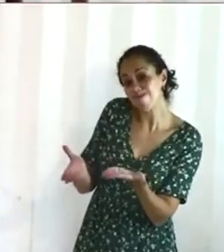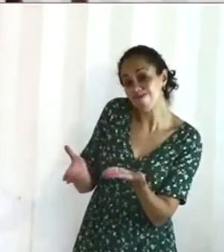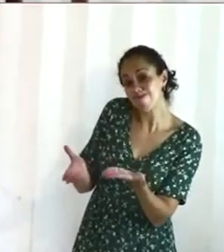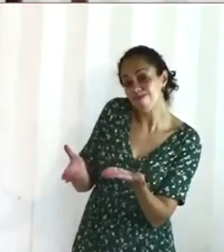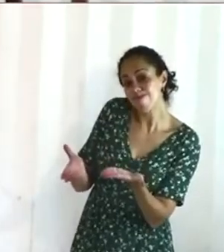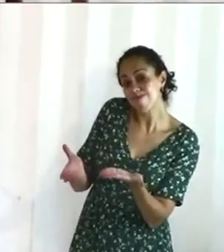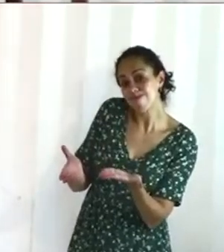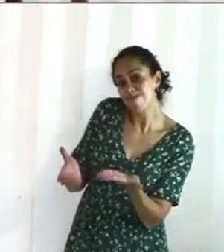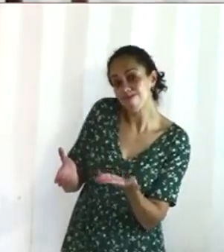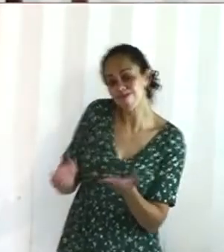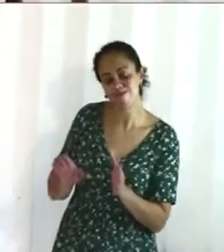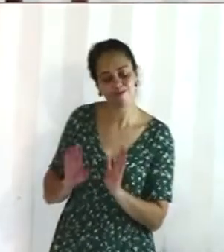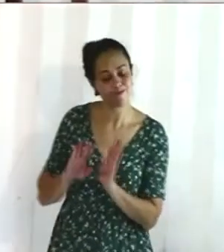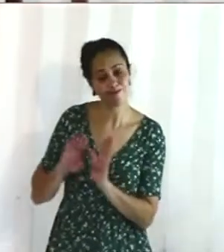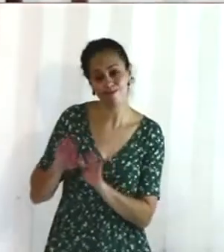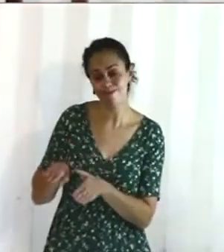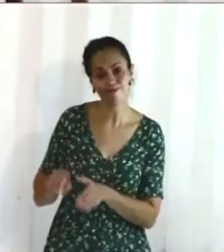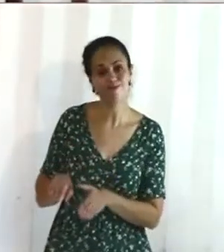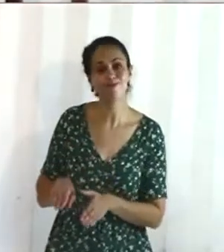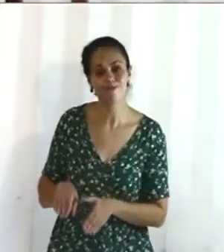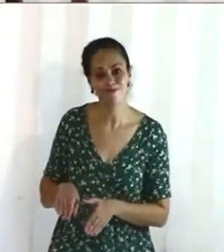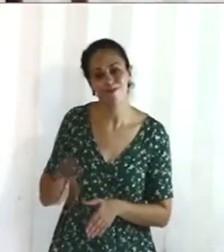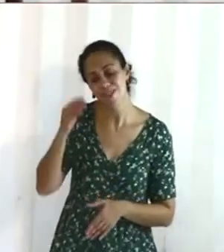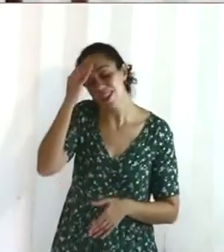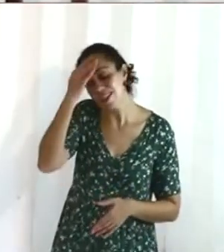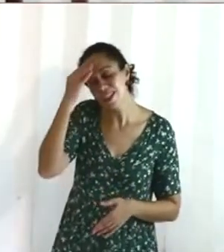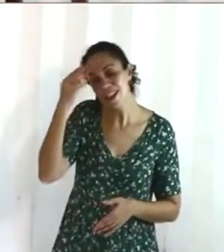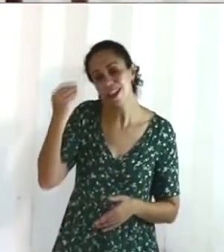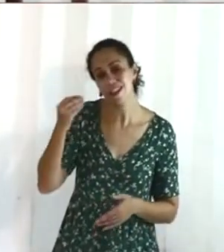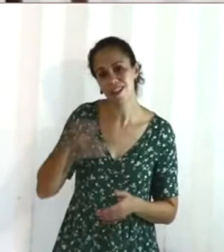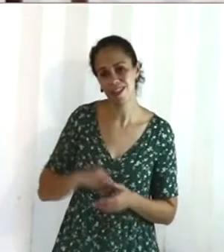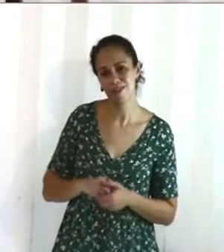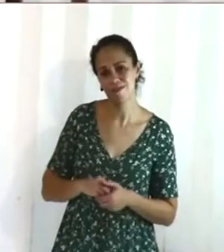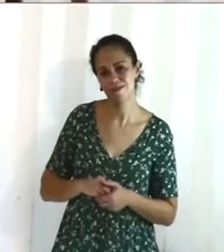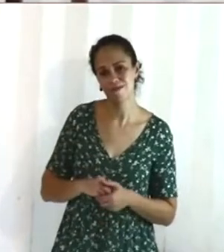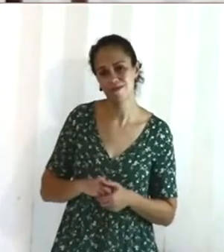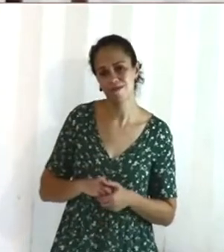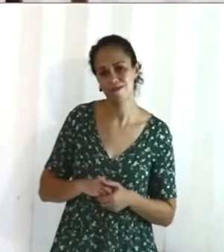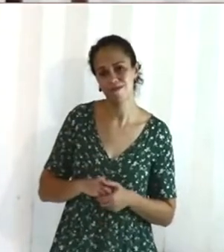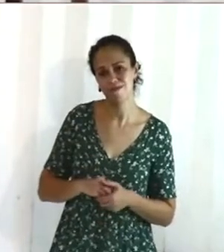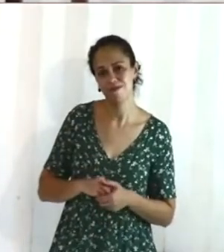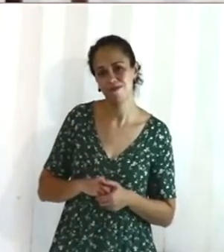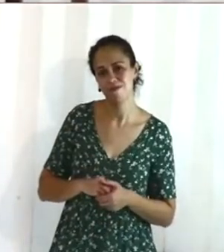Jesus, mas se esquece do verdadeiro significado.